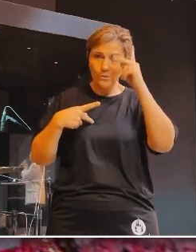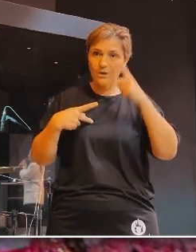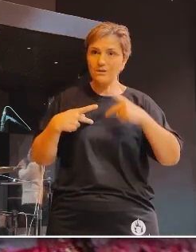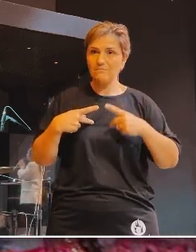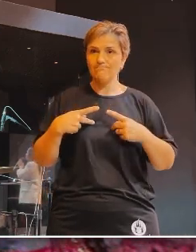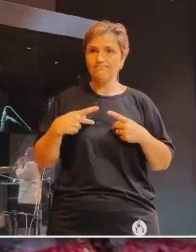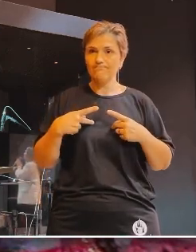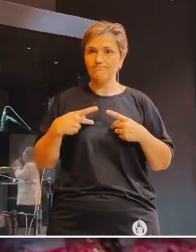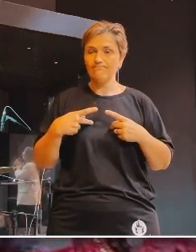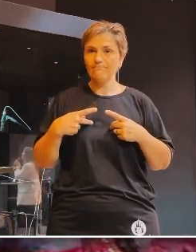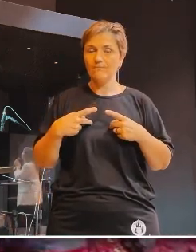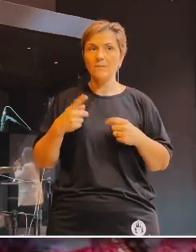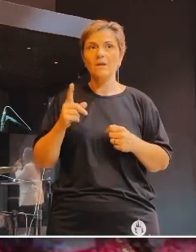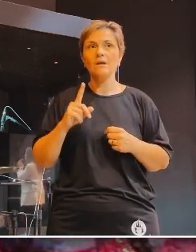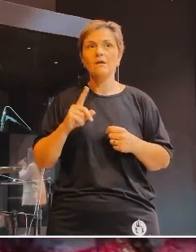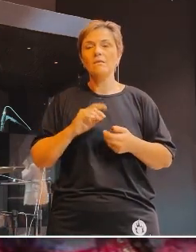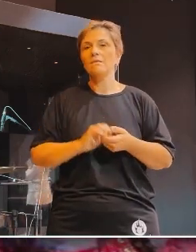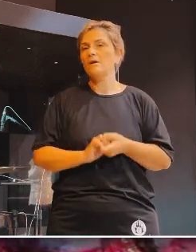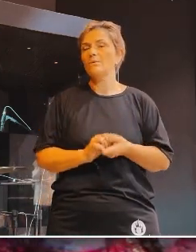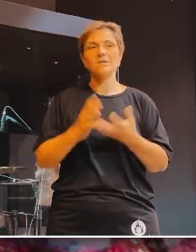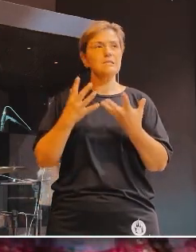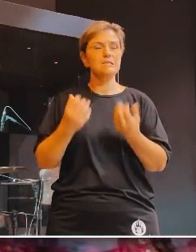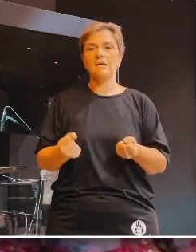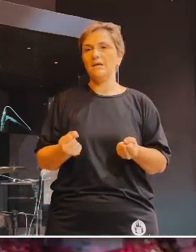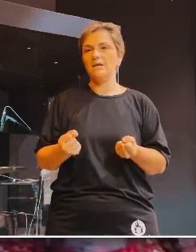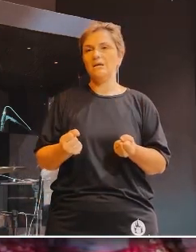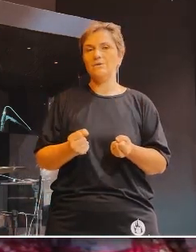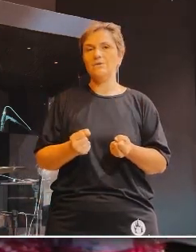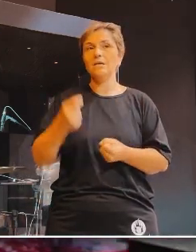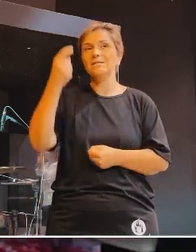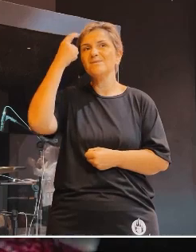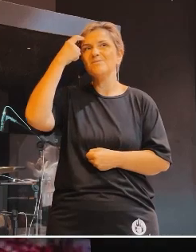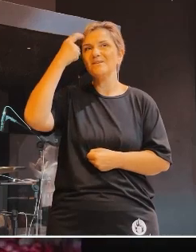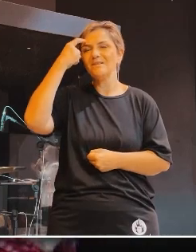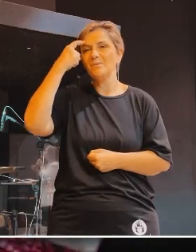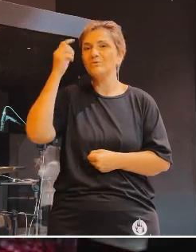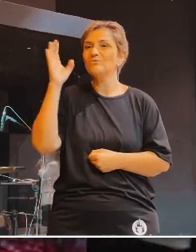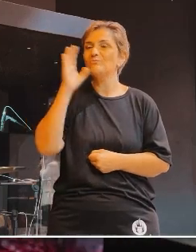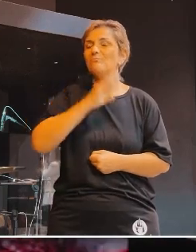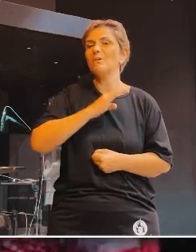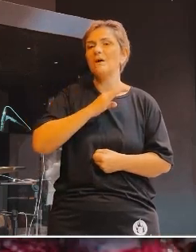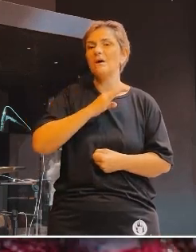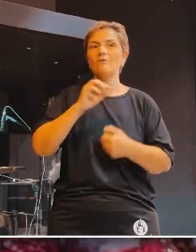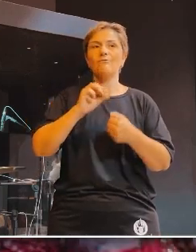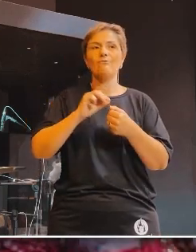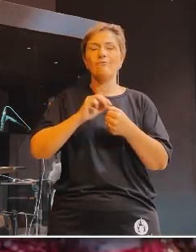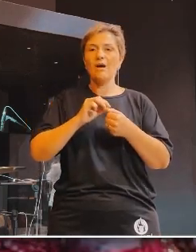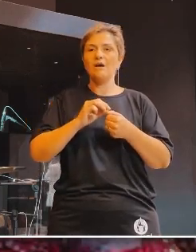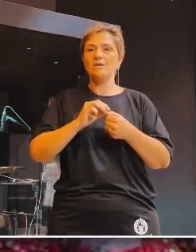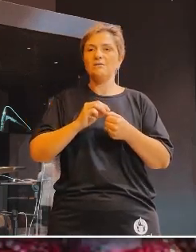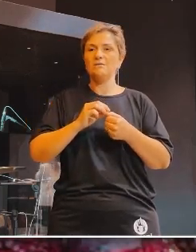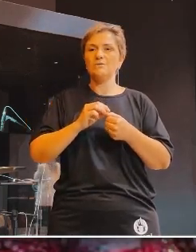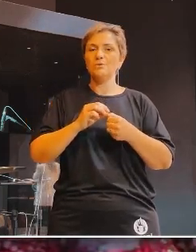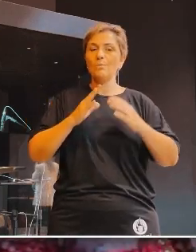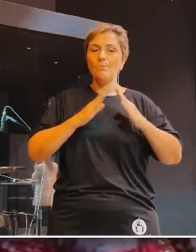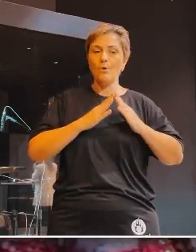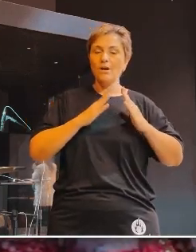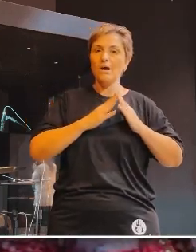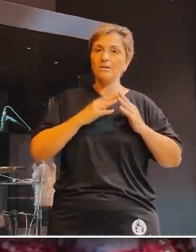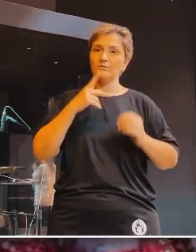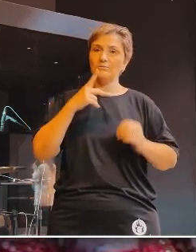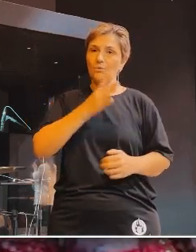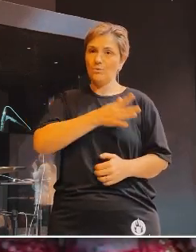Não permita que esses pensamentos malignos façam morada no seu